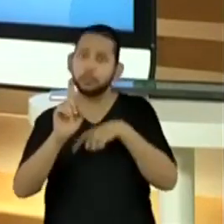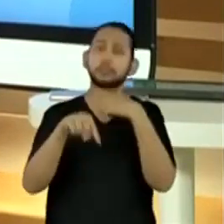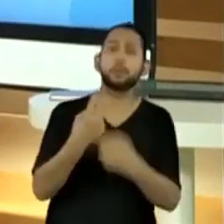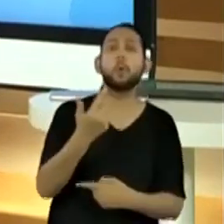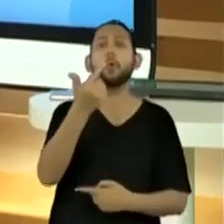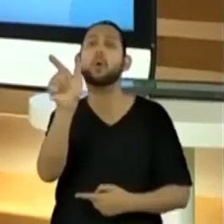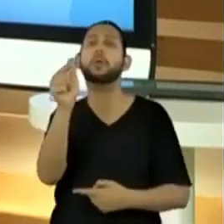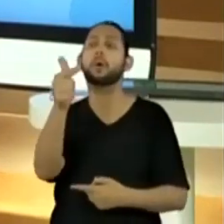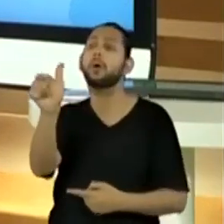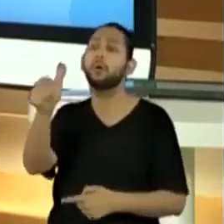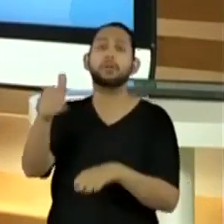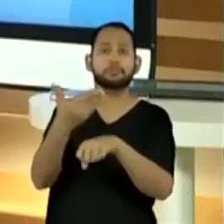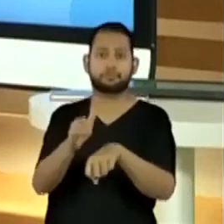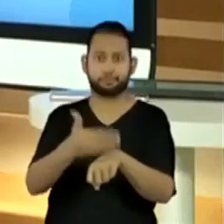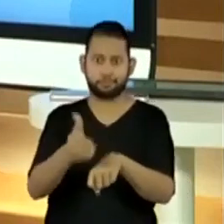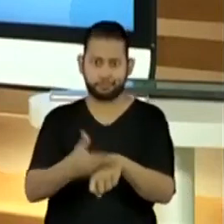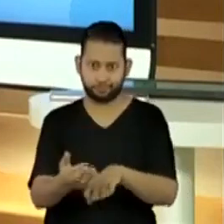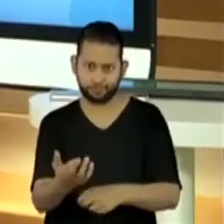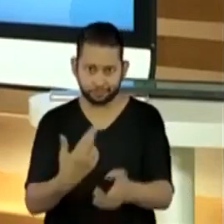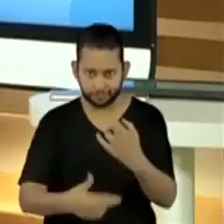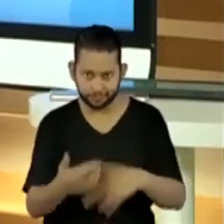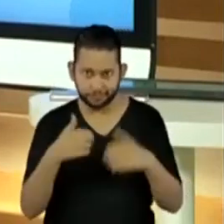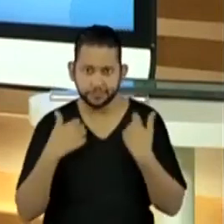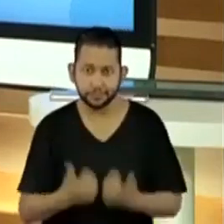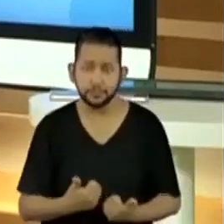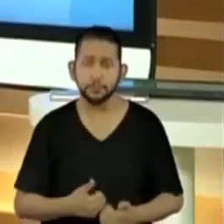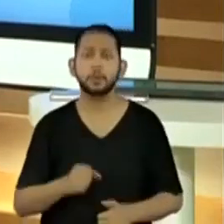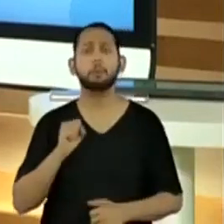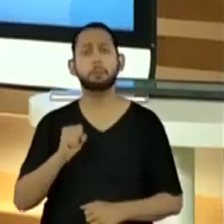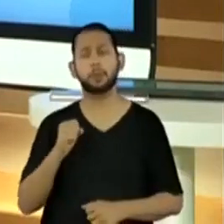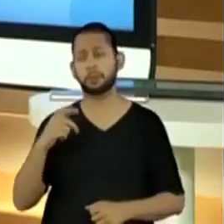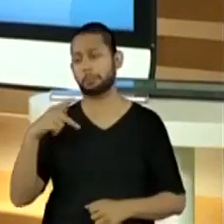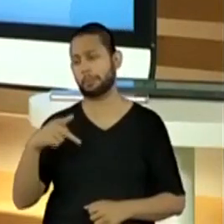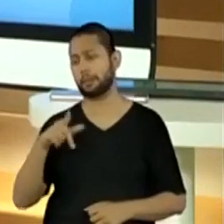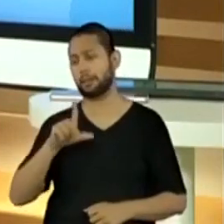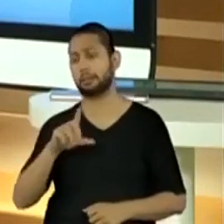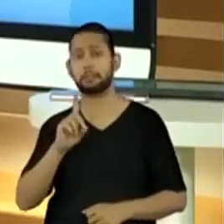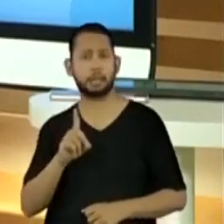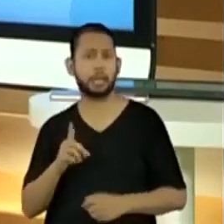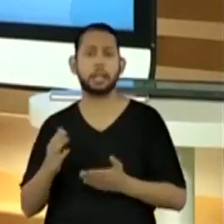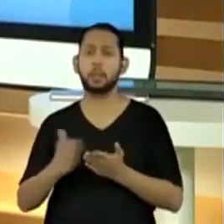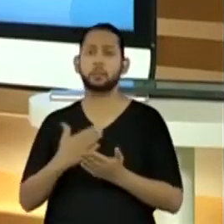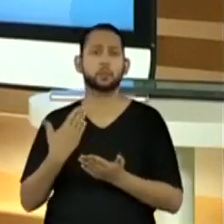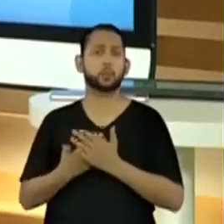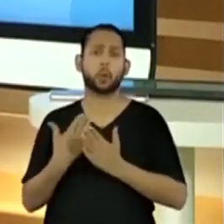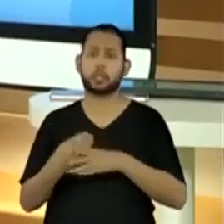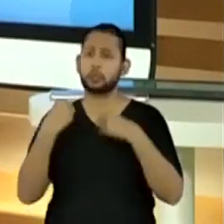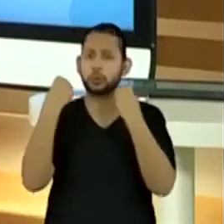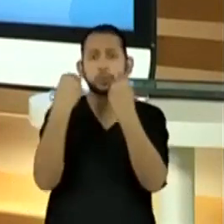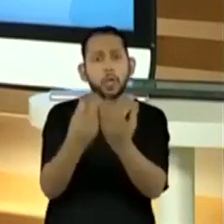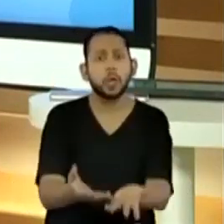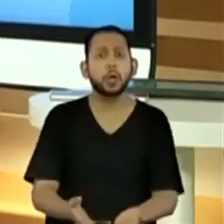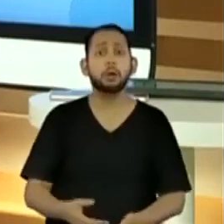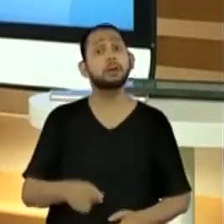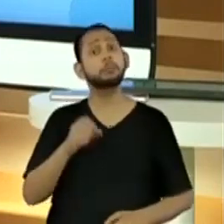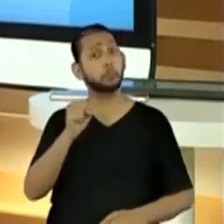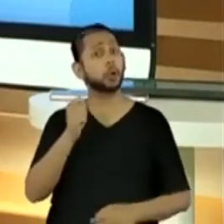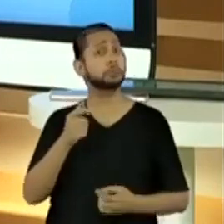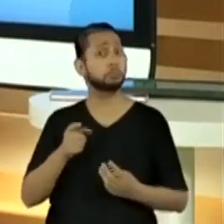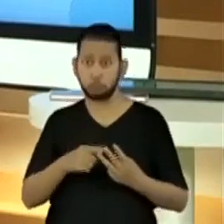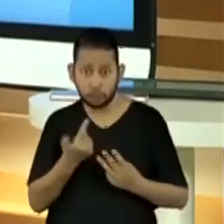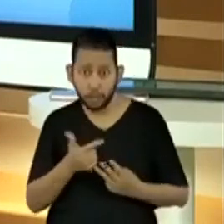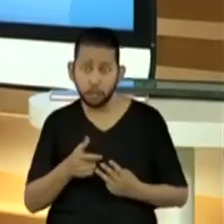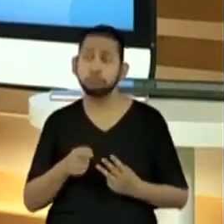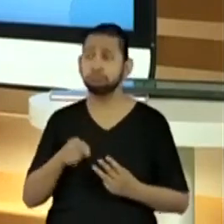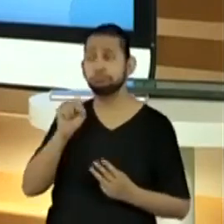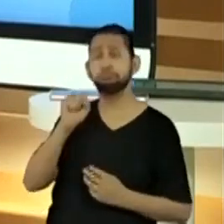tem aí, tudo bem? Pode ser seu livro do PNLD, o livro que a escola deu, ou você pode pegar imagens na internet para